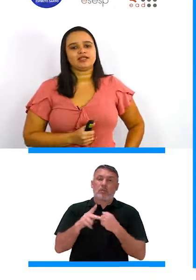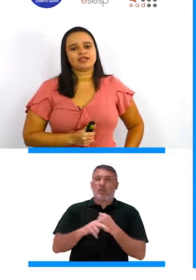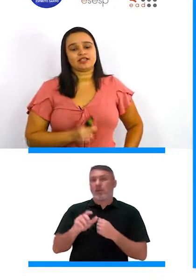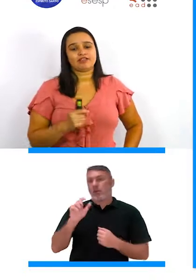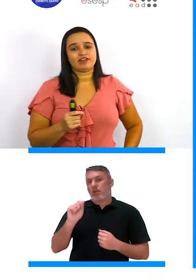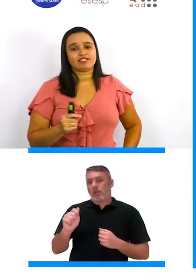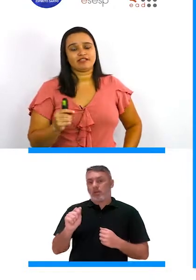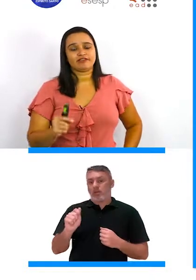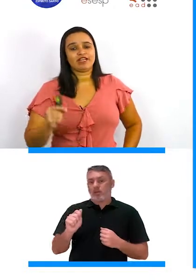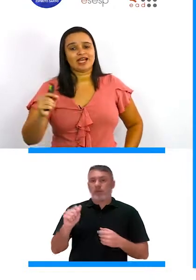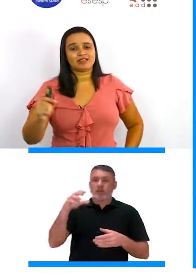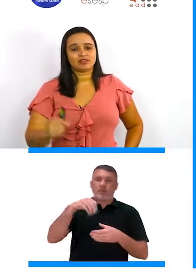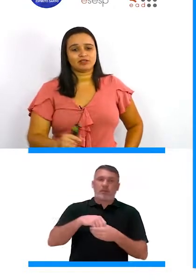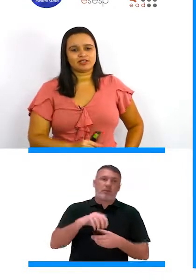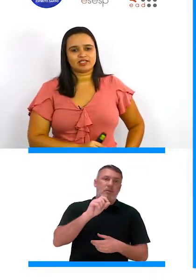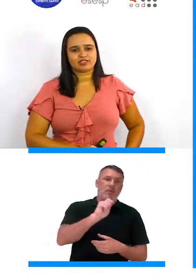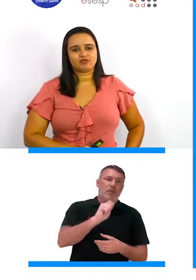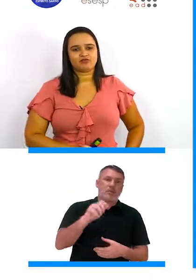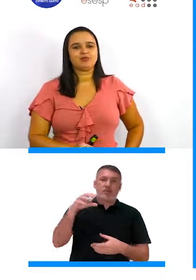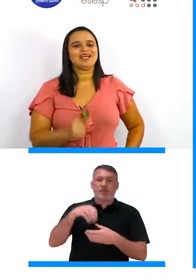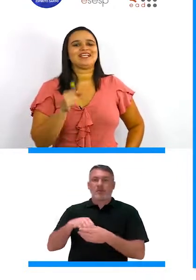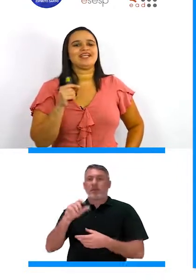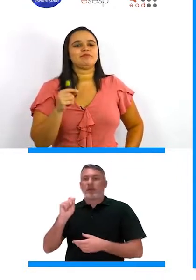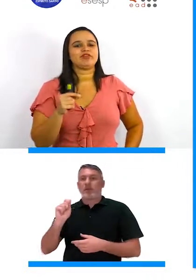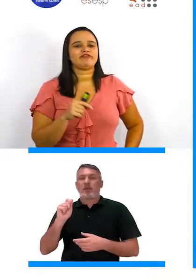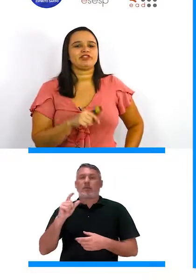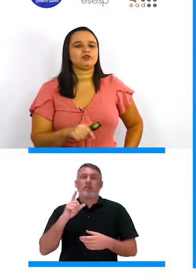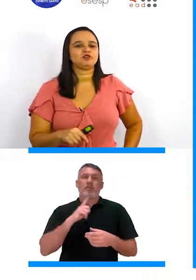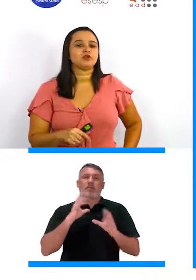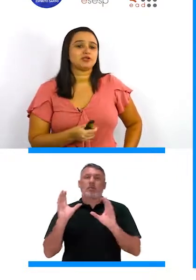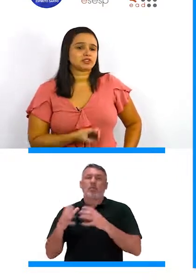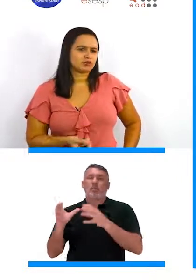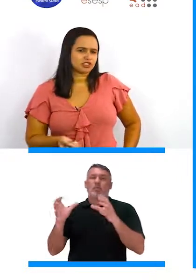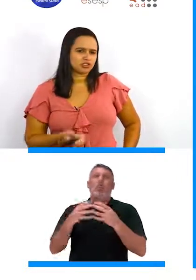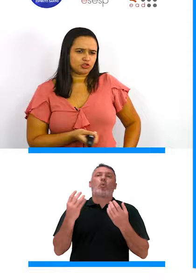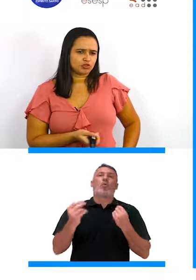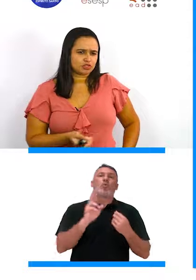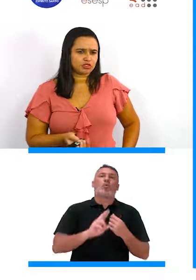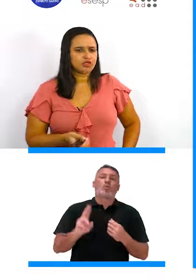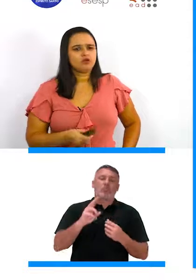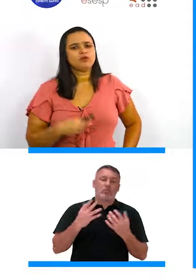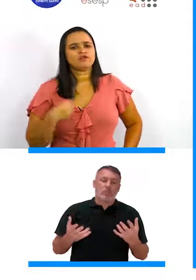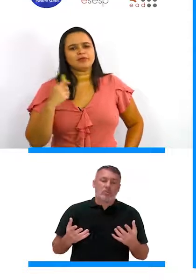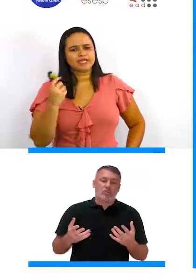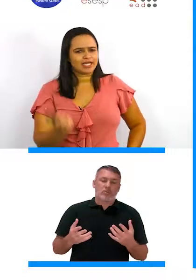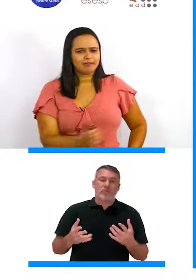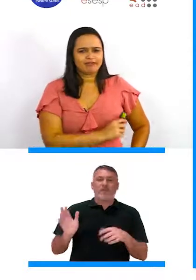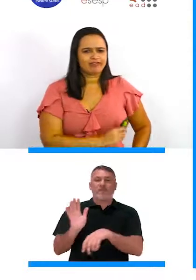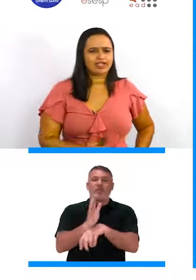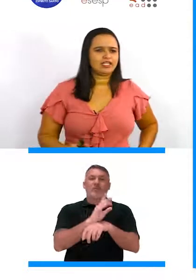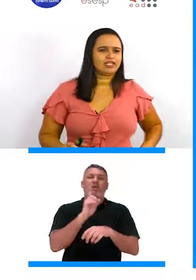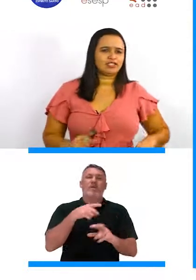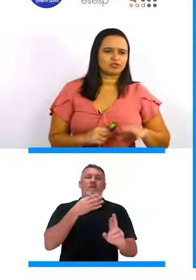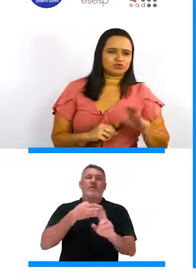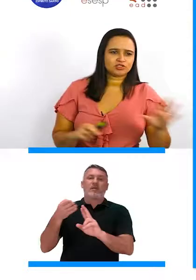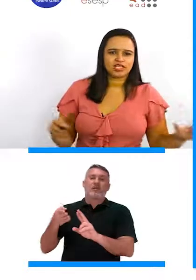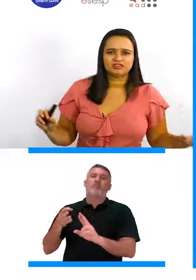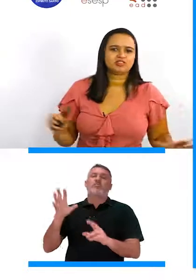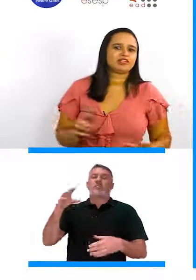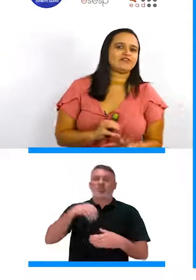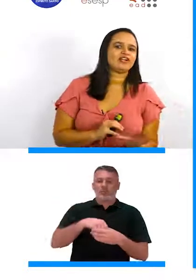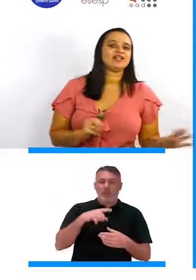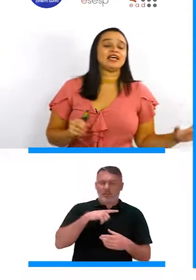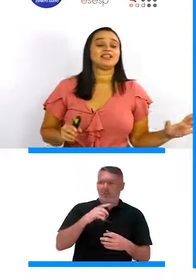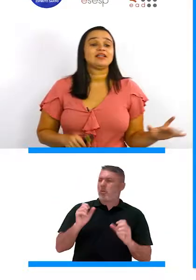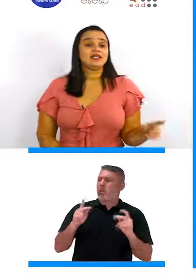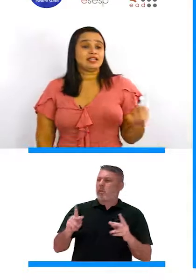a ali, quem se refere a, então deveria ser o filme a que me referia muito bom, mas como que a gente usa? O filme que me referi, e tá tudo certo,